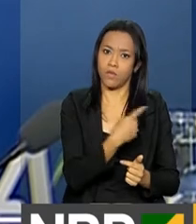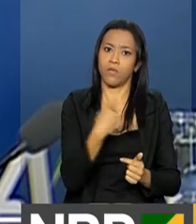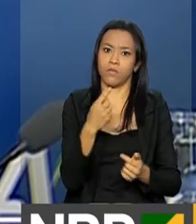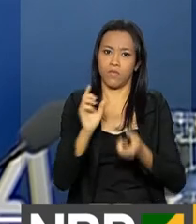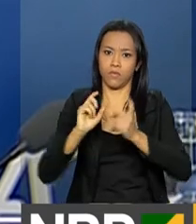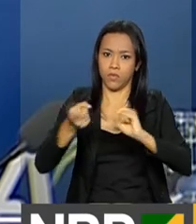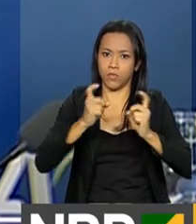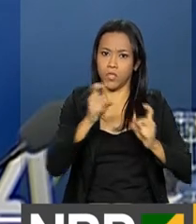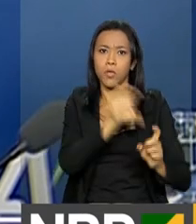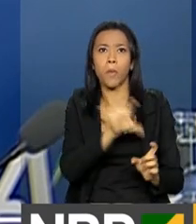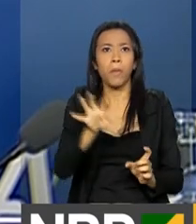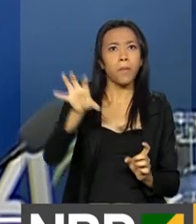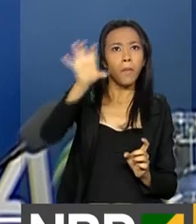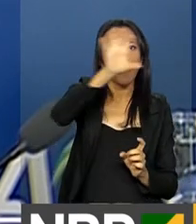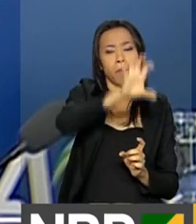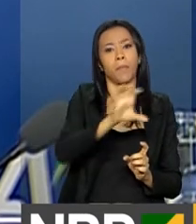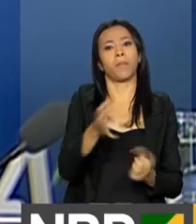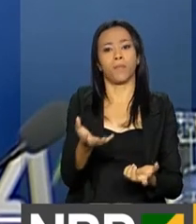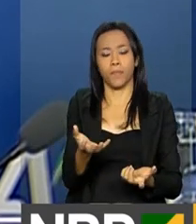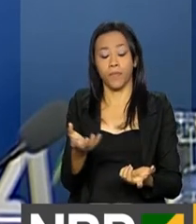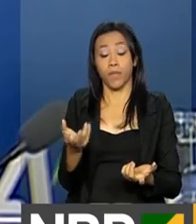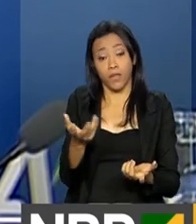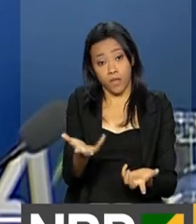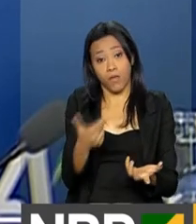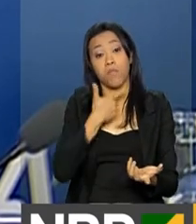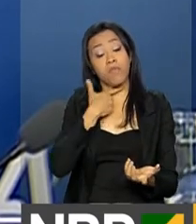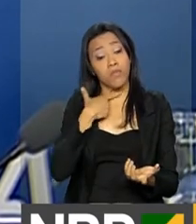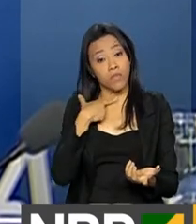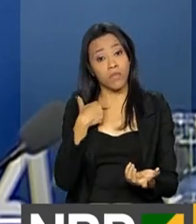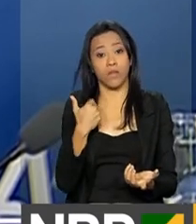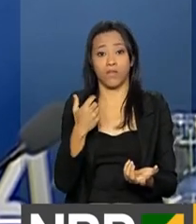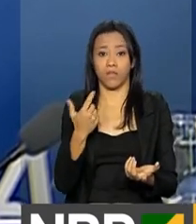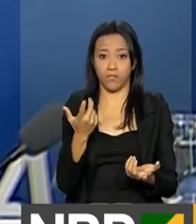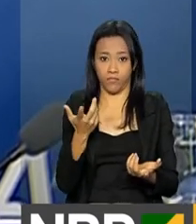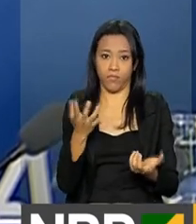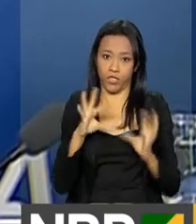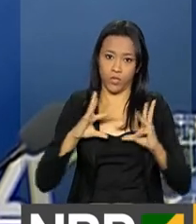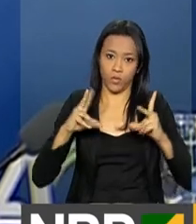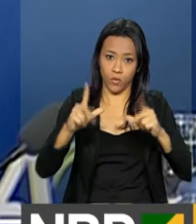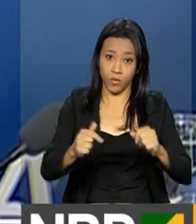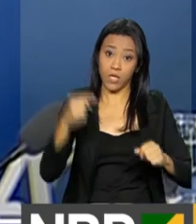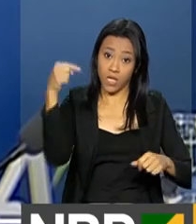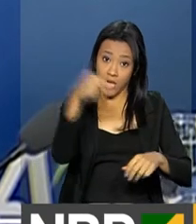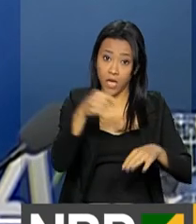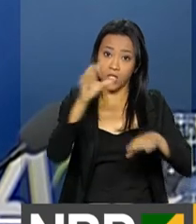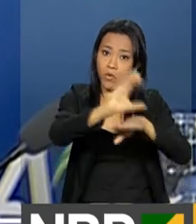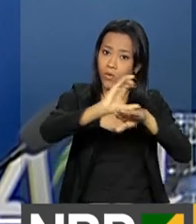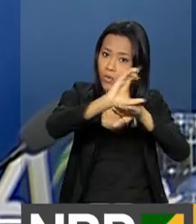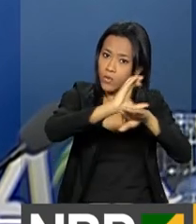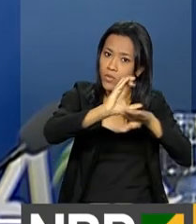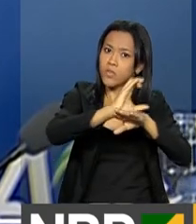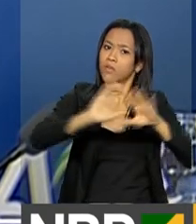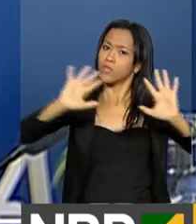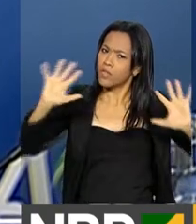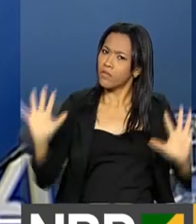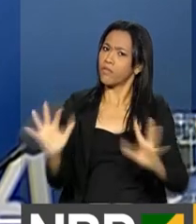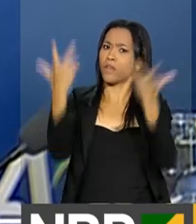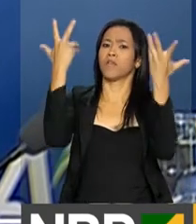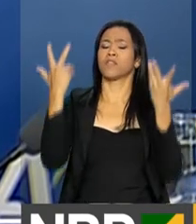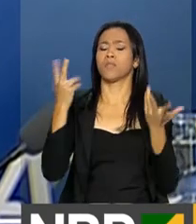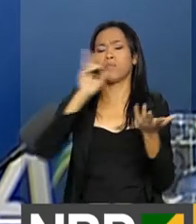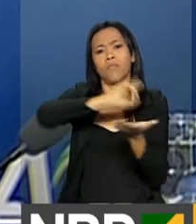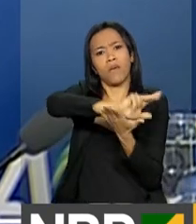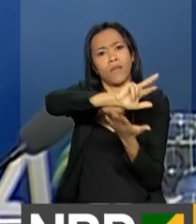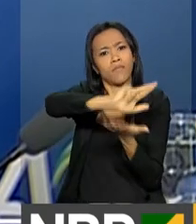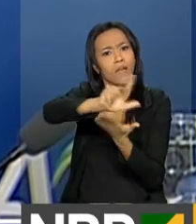não é? Então, o meu desejo, o desejo de todos, naturalmente, é que esta Constituição seja festejada por muitos